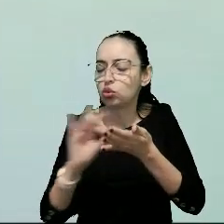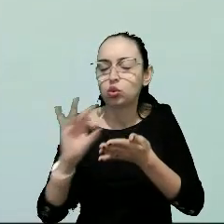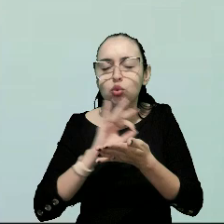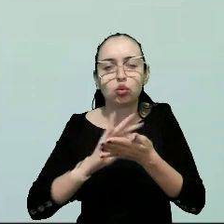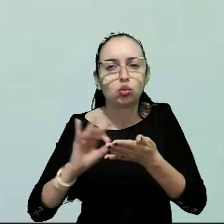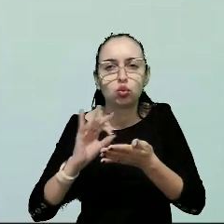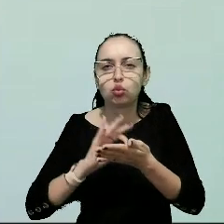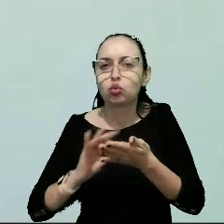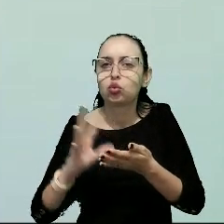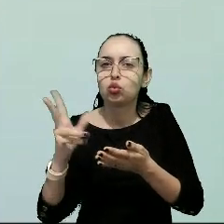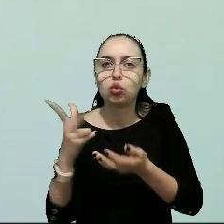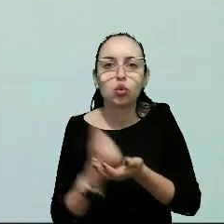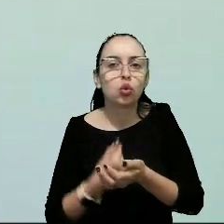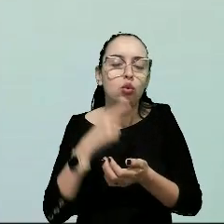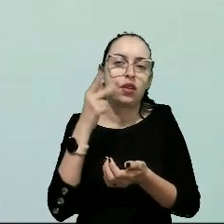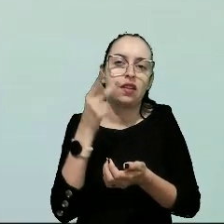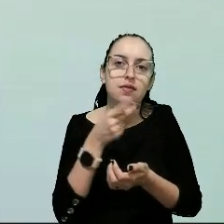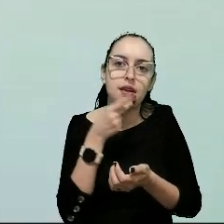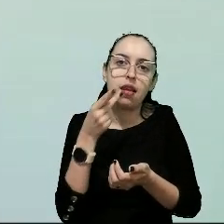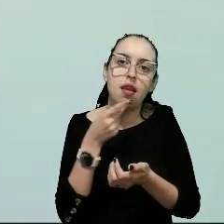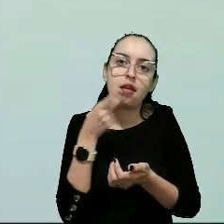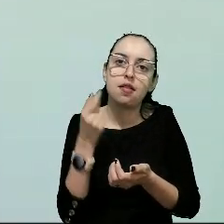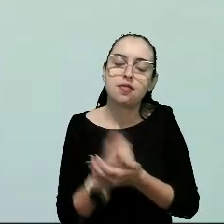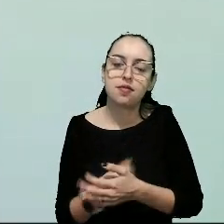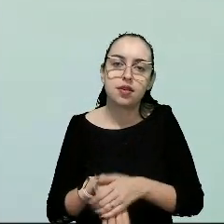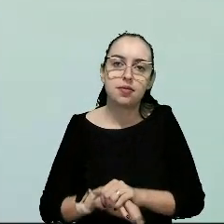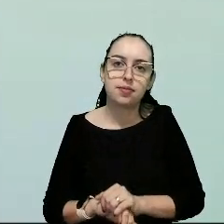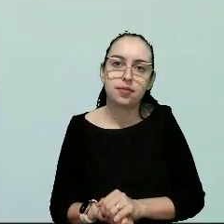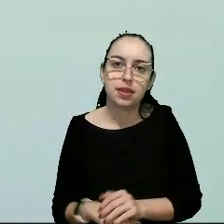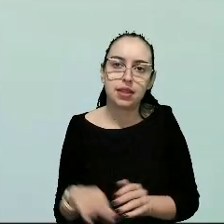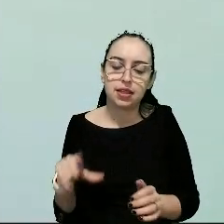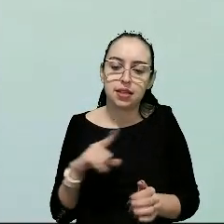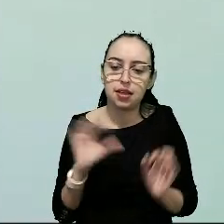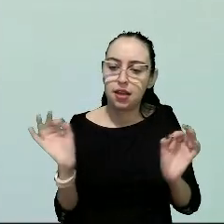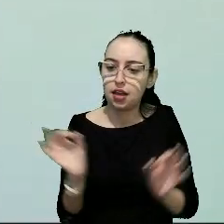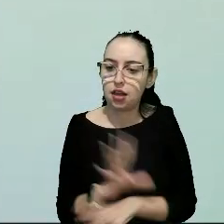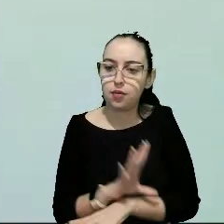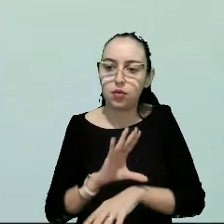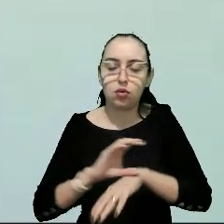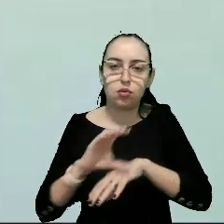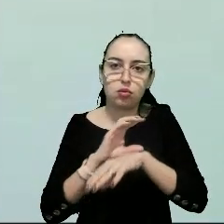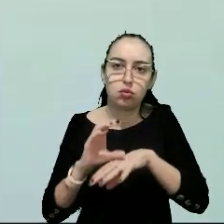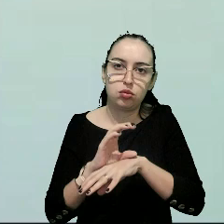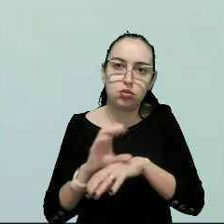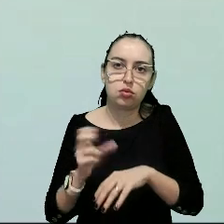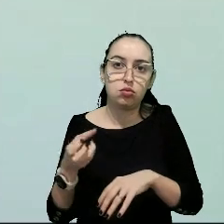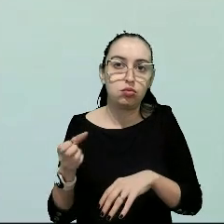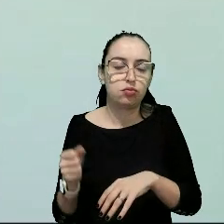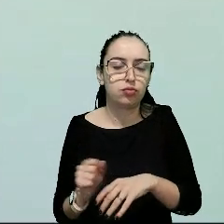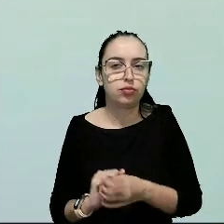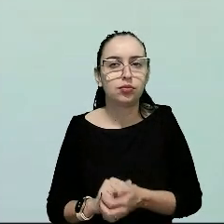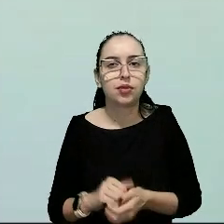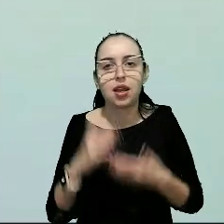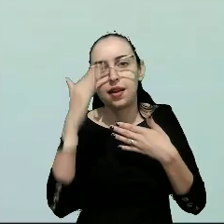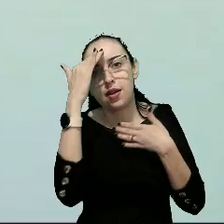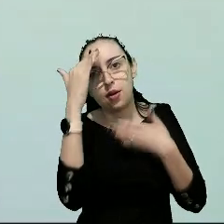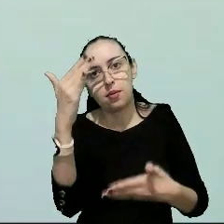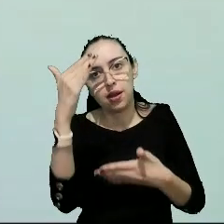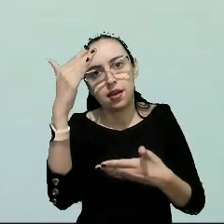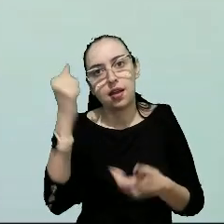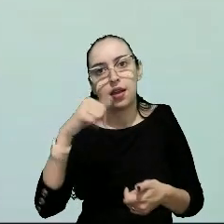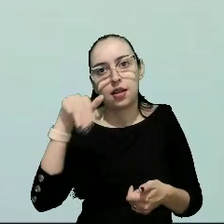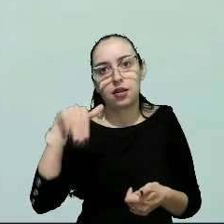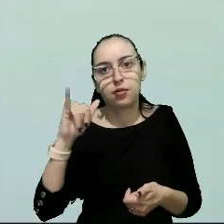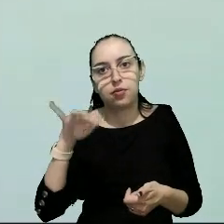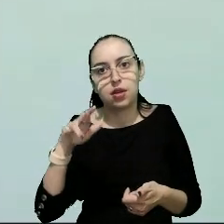anotava tudo que eu falava, tudo que eu falava. Terminou o curso, foram 5 aulas, e ela falou: Miriam,